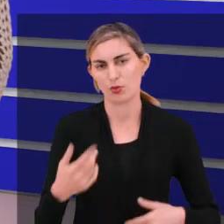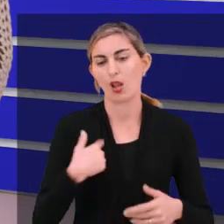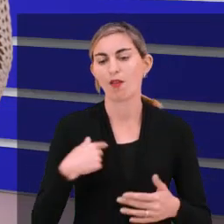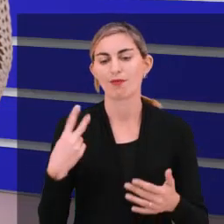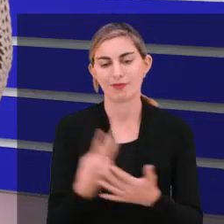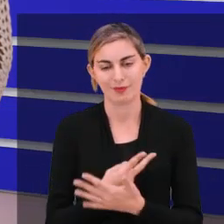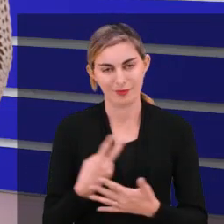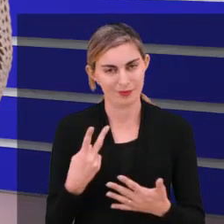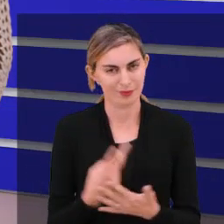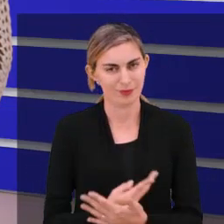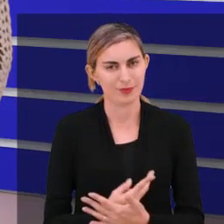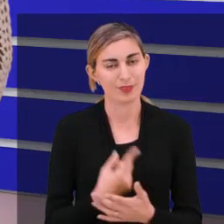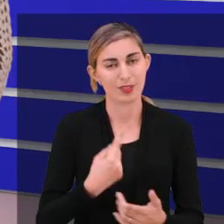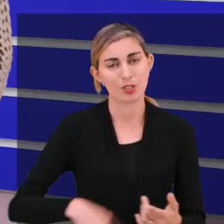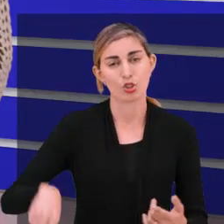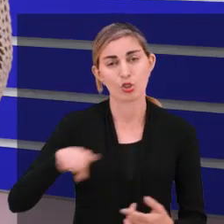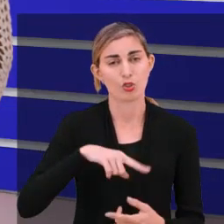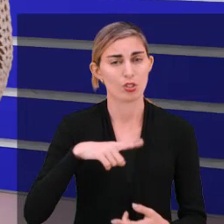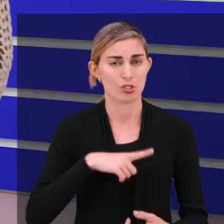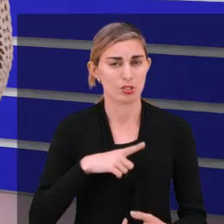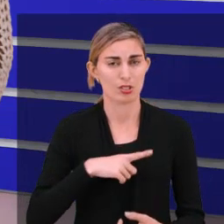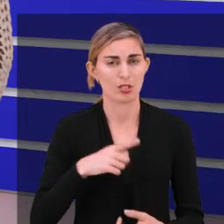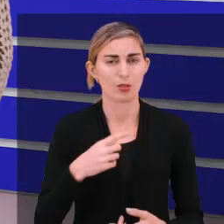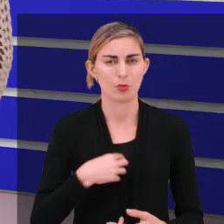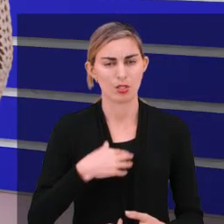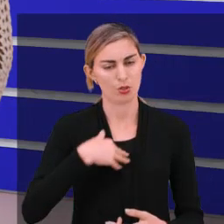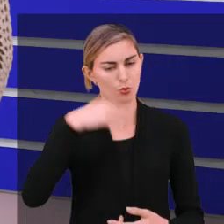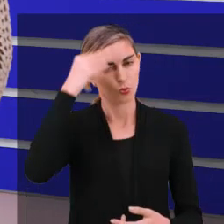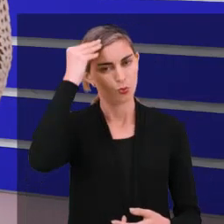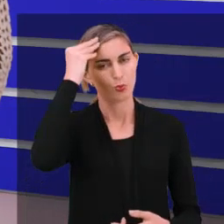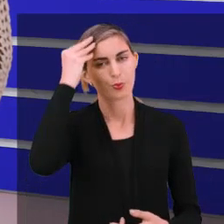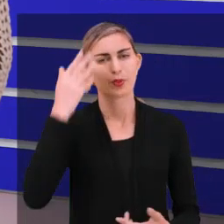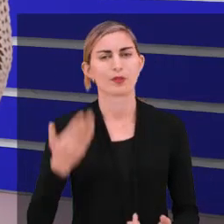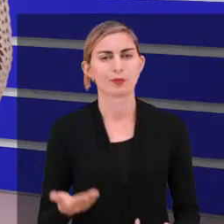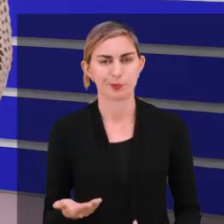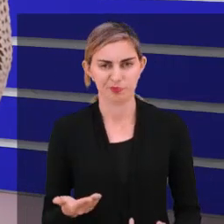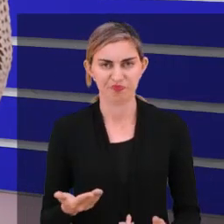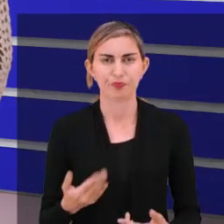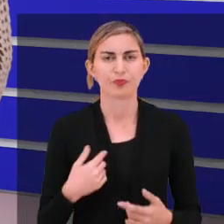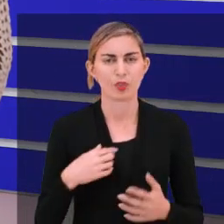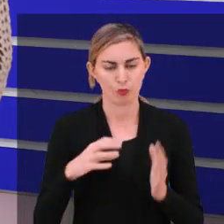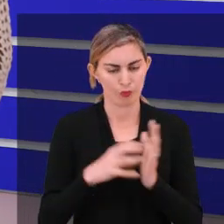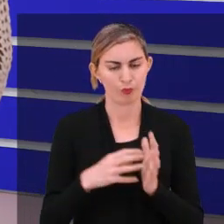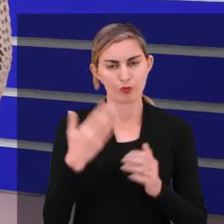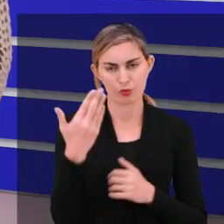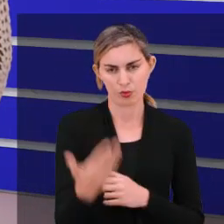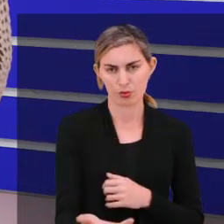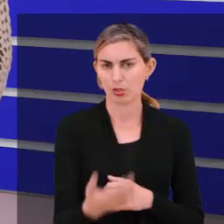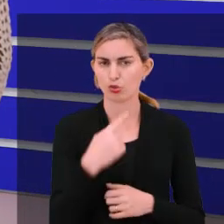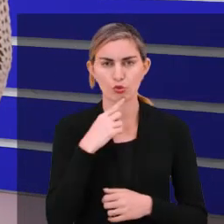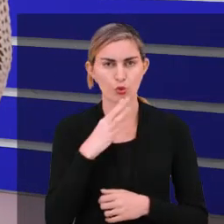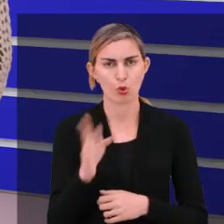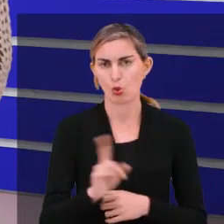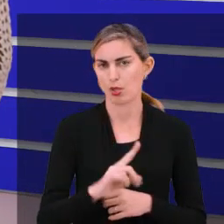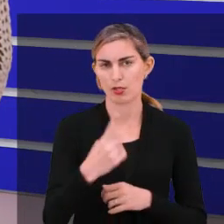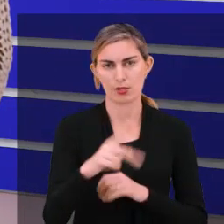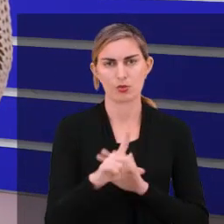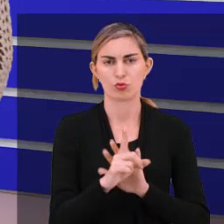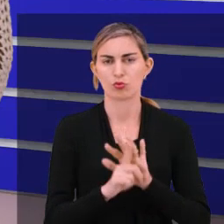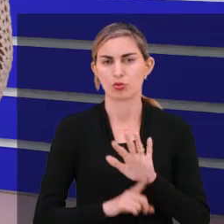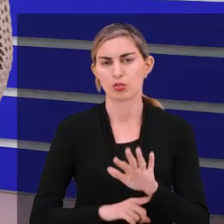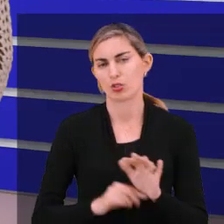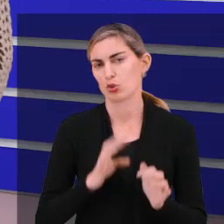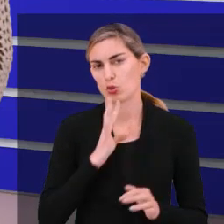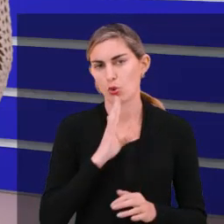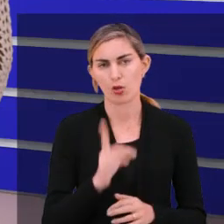erro nosso. Então, nós temos que fazer a meia-culpa. O funcionário não conhece seus